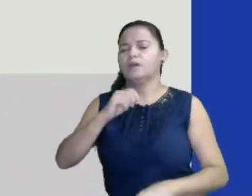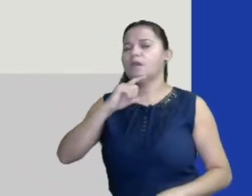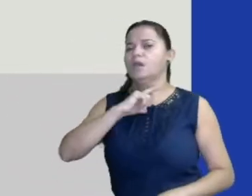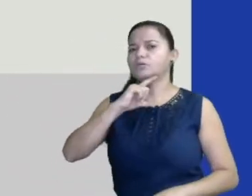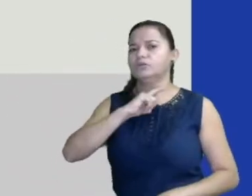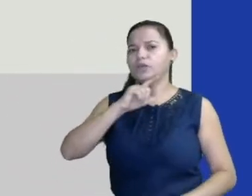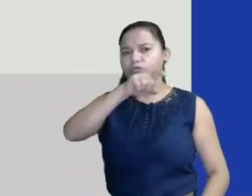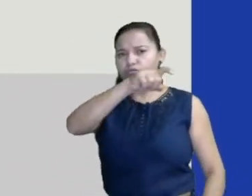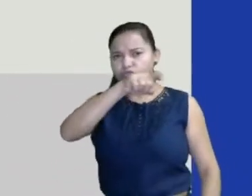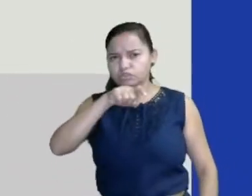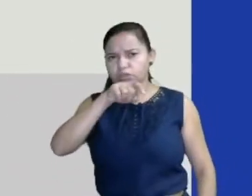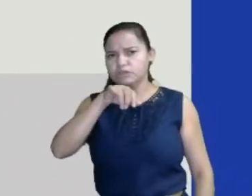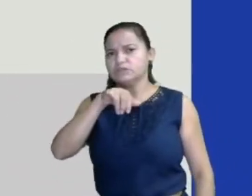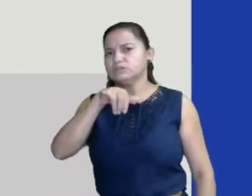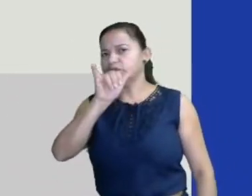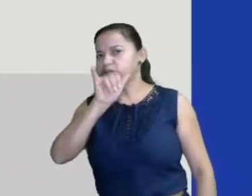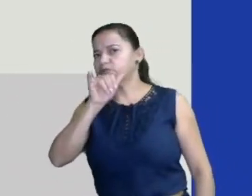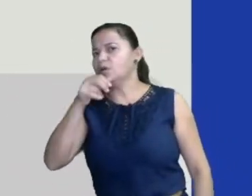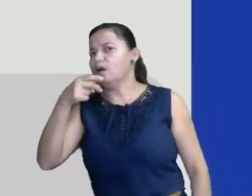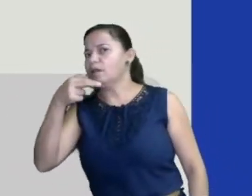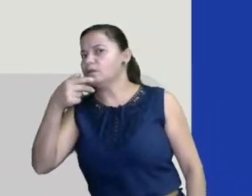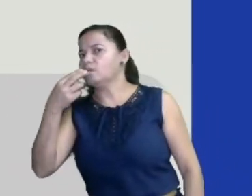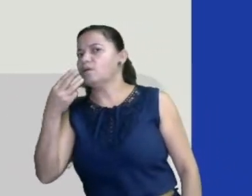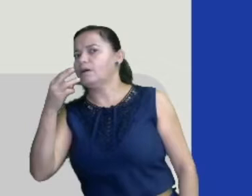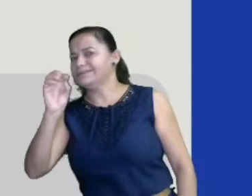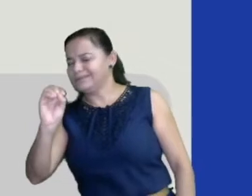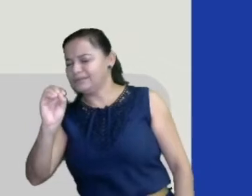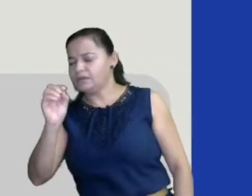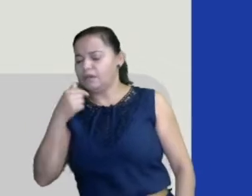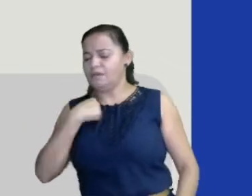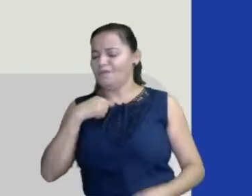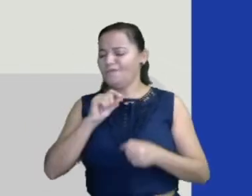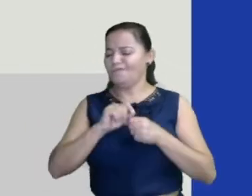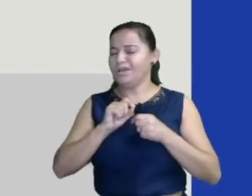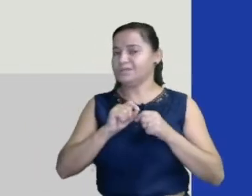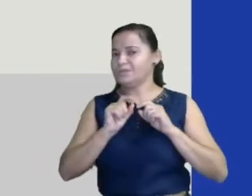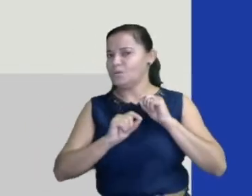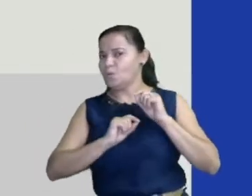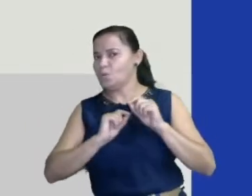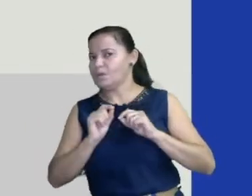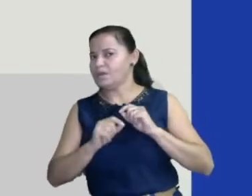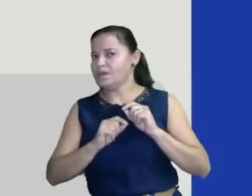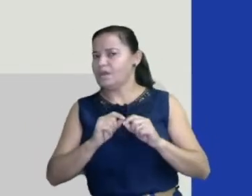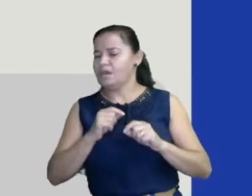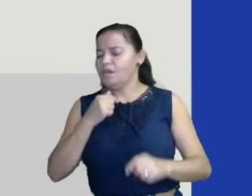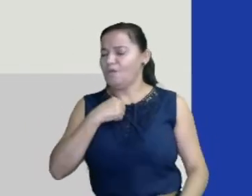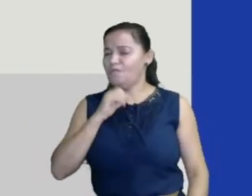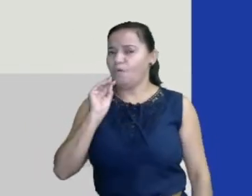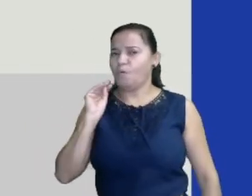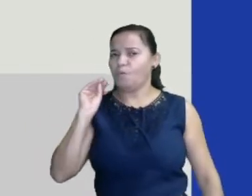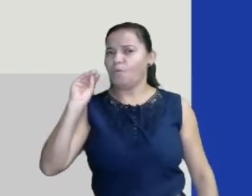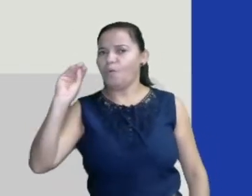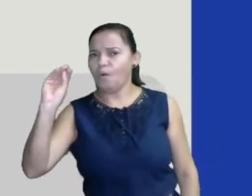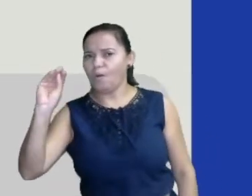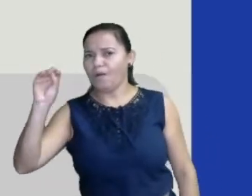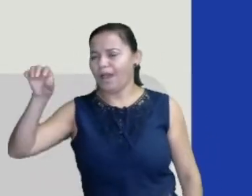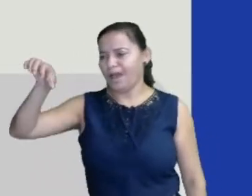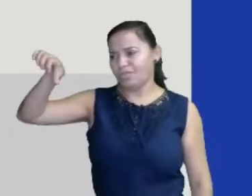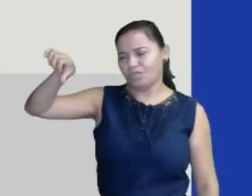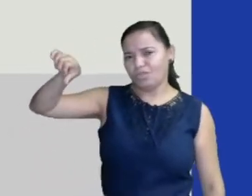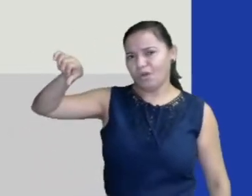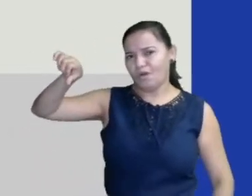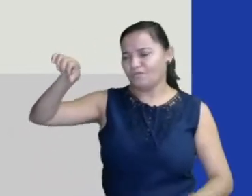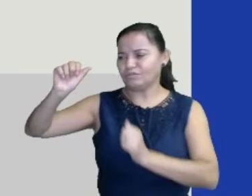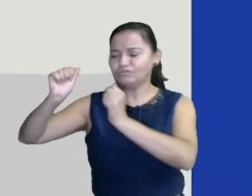y = 30 e o que é que eu vou fazer professora Será que eu tenho que e esse nove